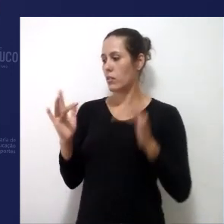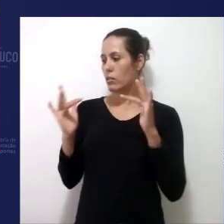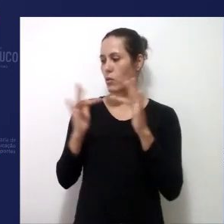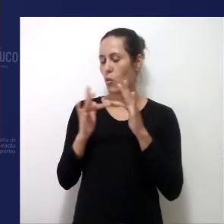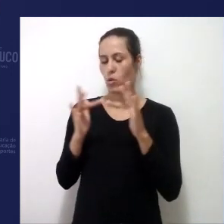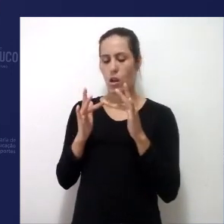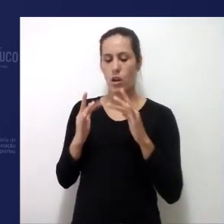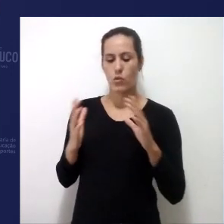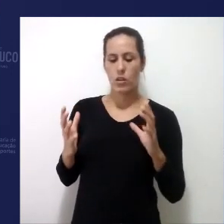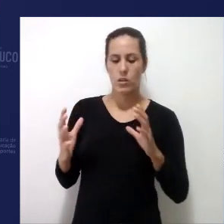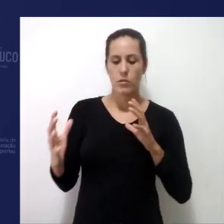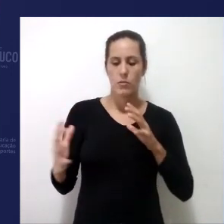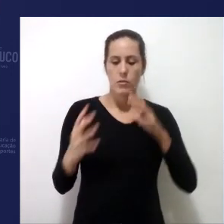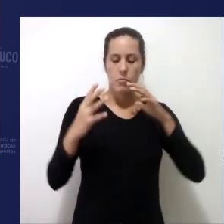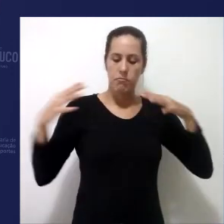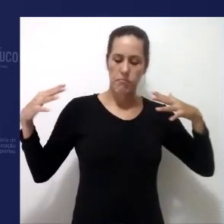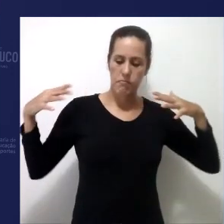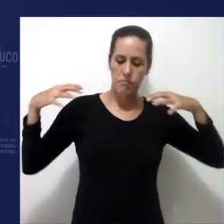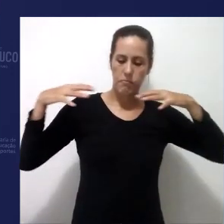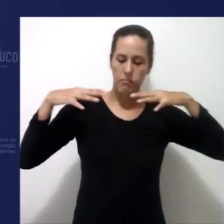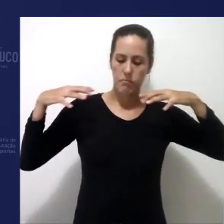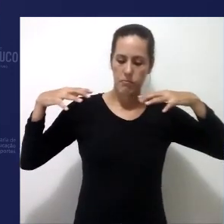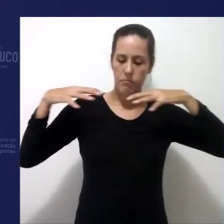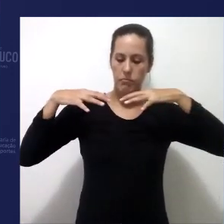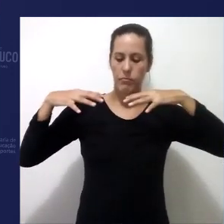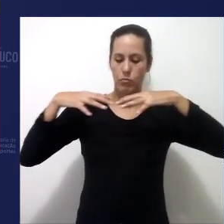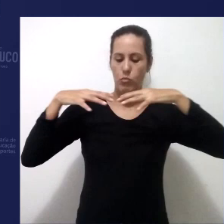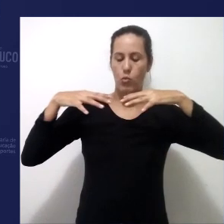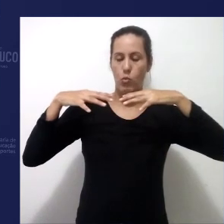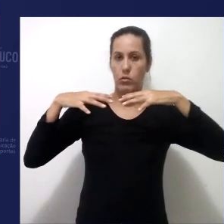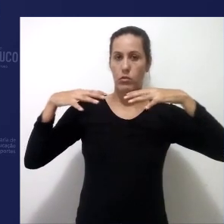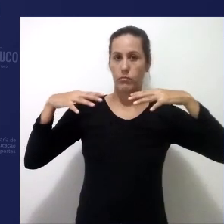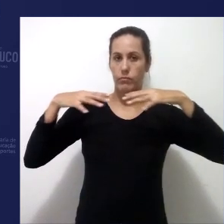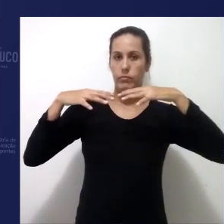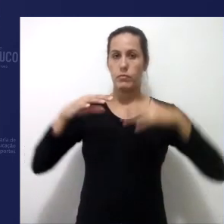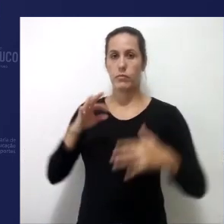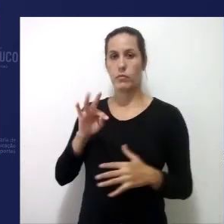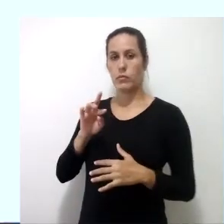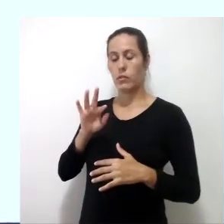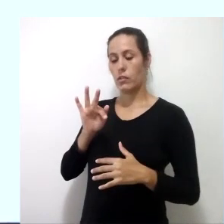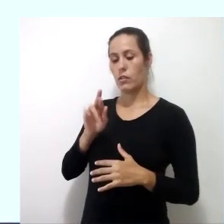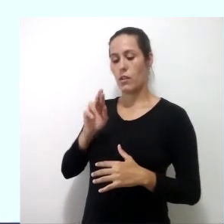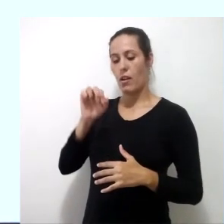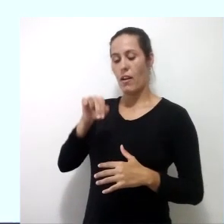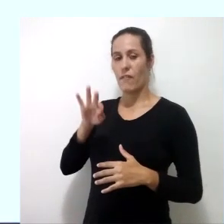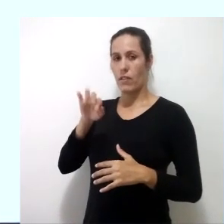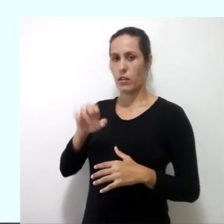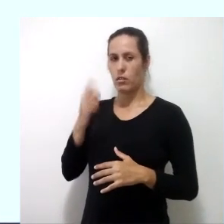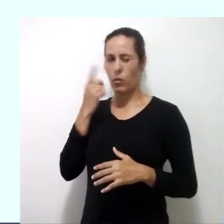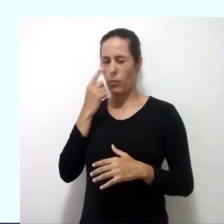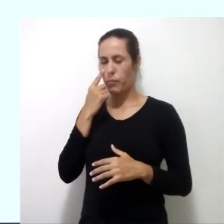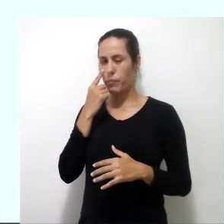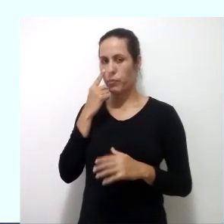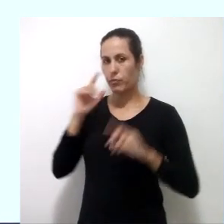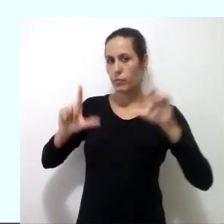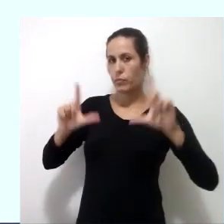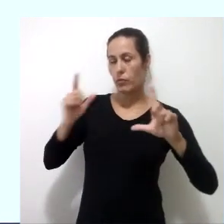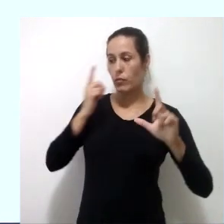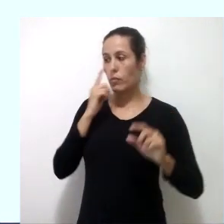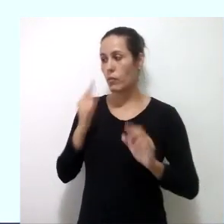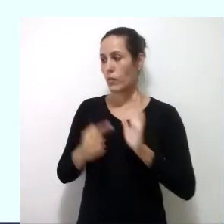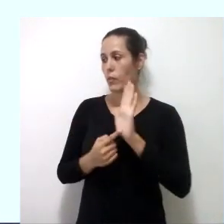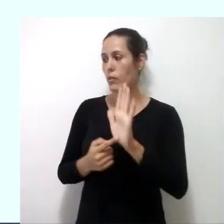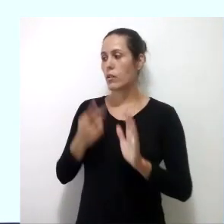uma região de contato entre essas massas. Então, se você observar aí na telinha, a gente vai ver aí o que